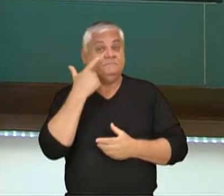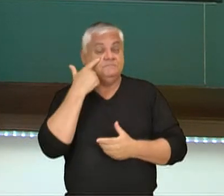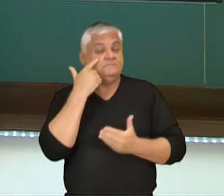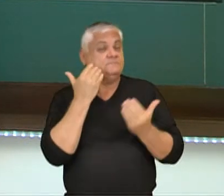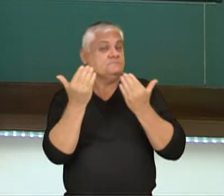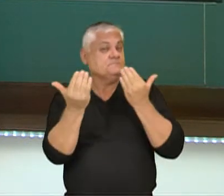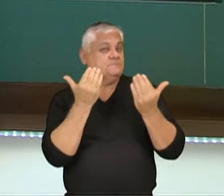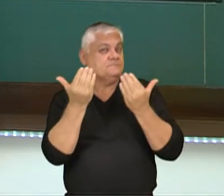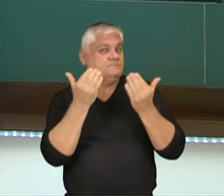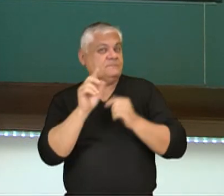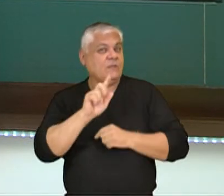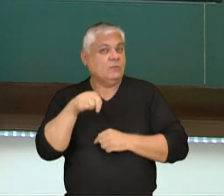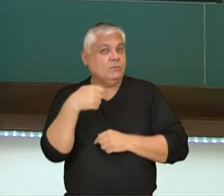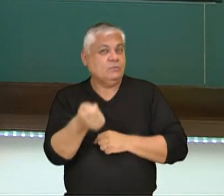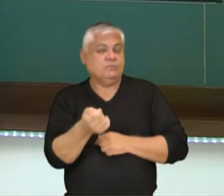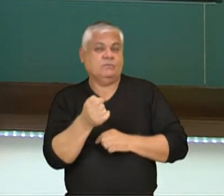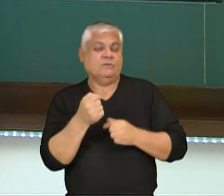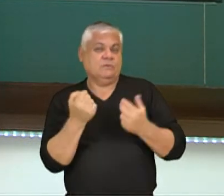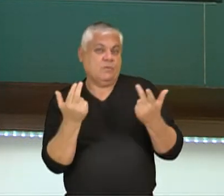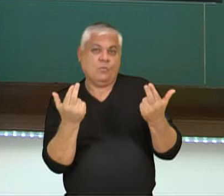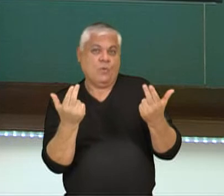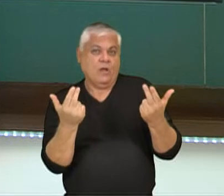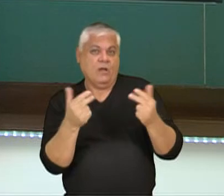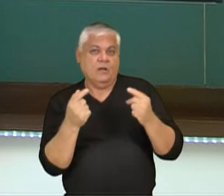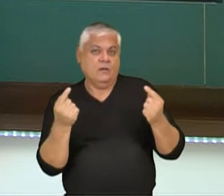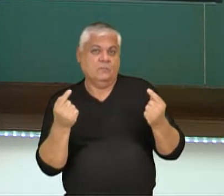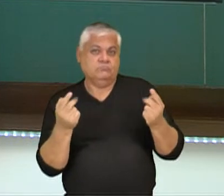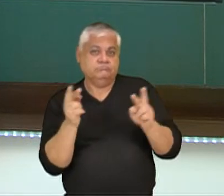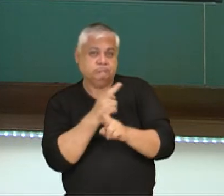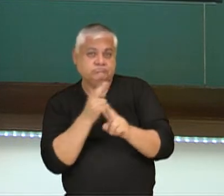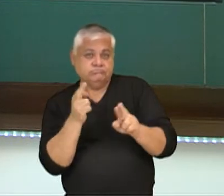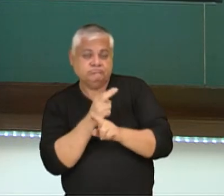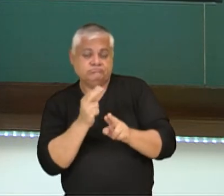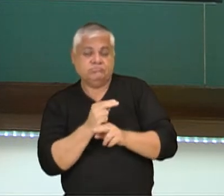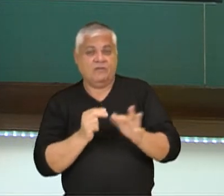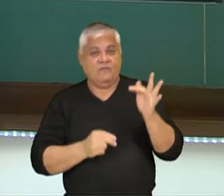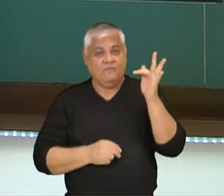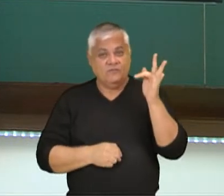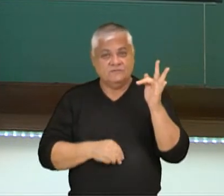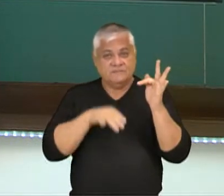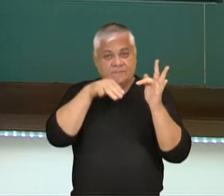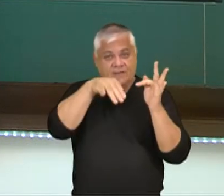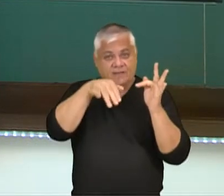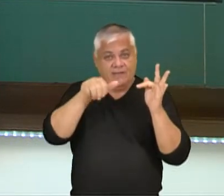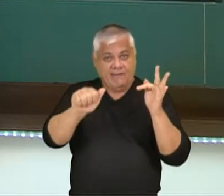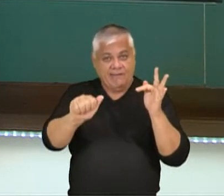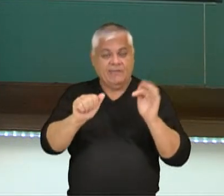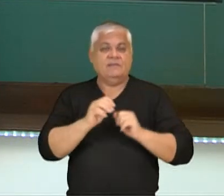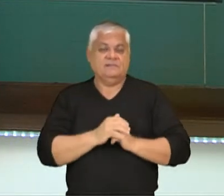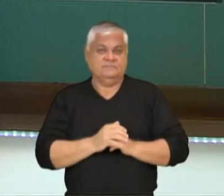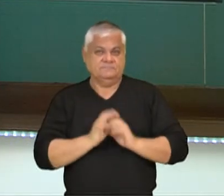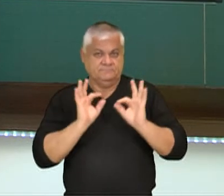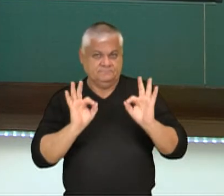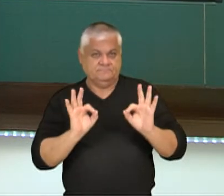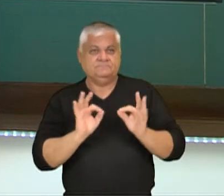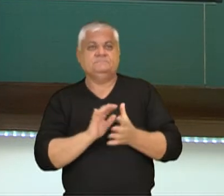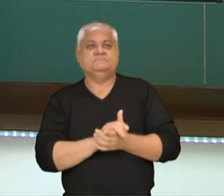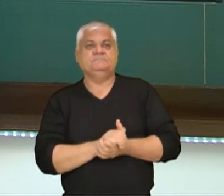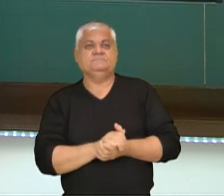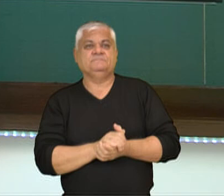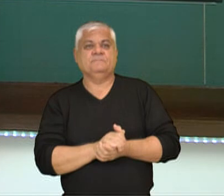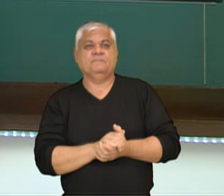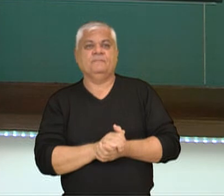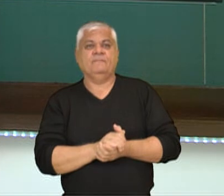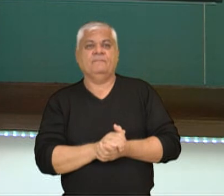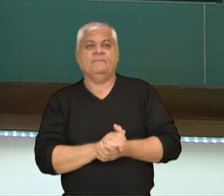em cima dessas condições, dessa relação entre força, massa e aceleração, o que não é difícil, não é verdade? Então,